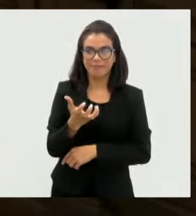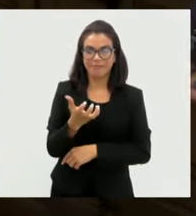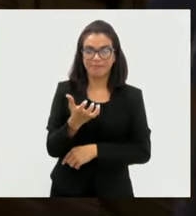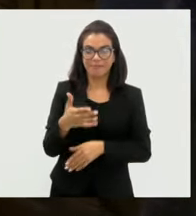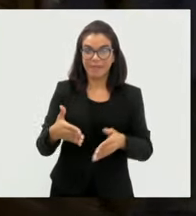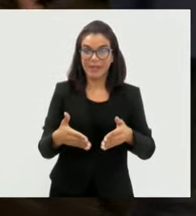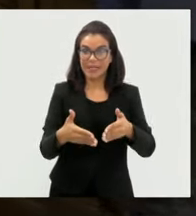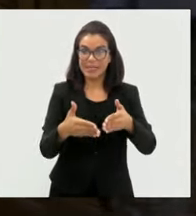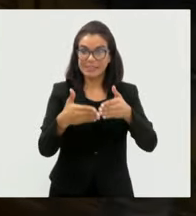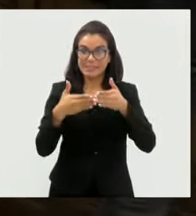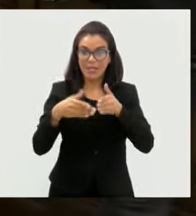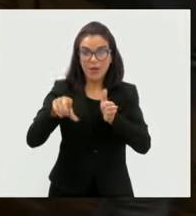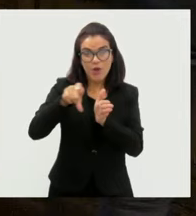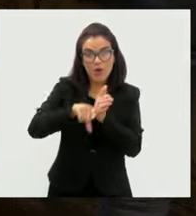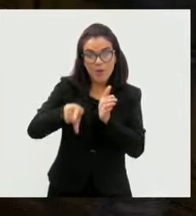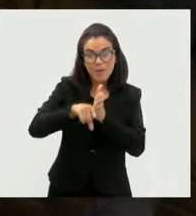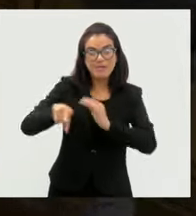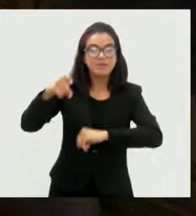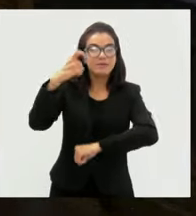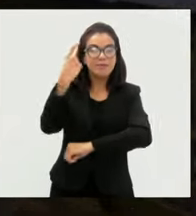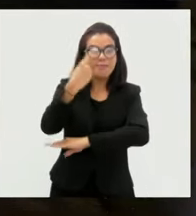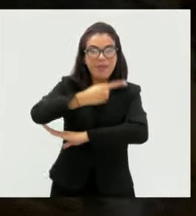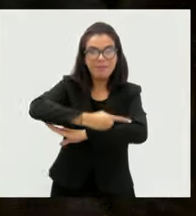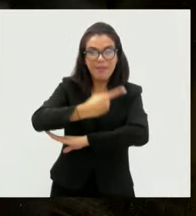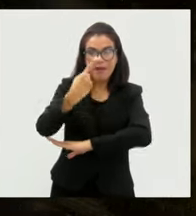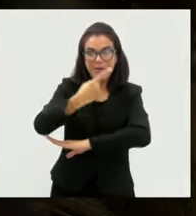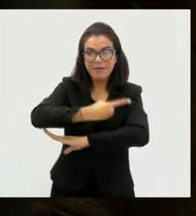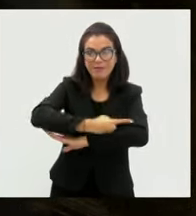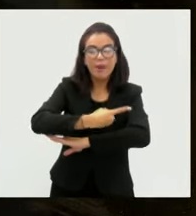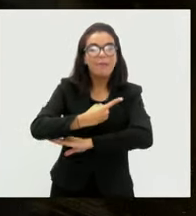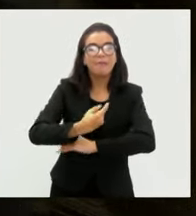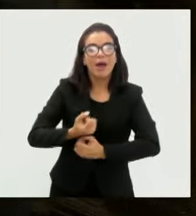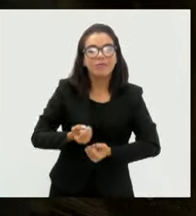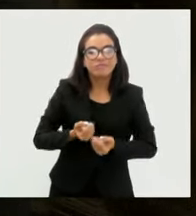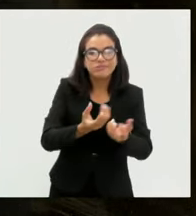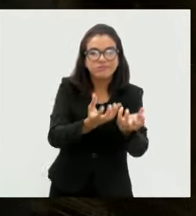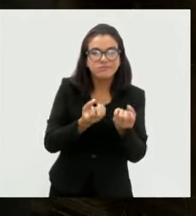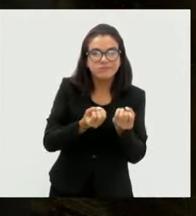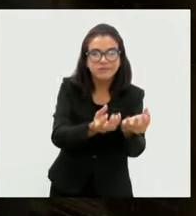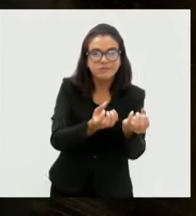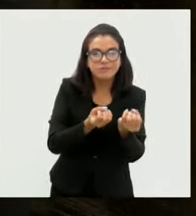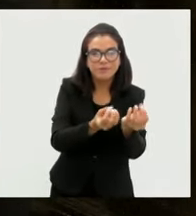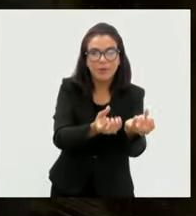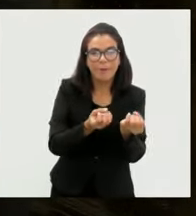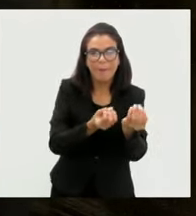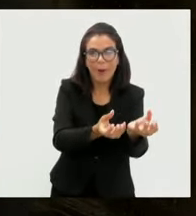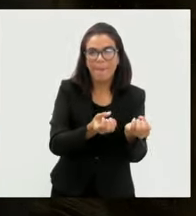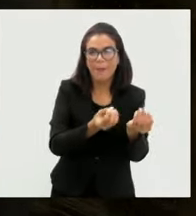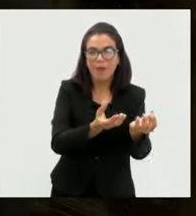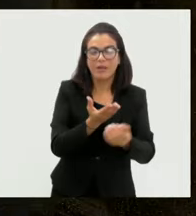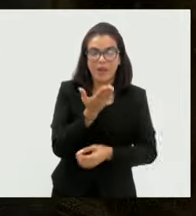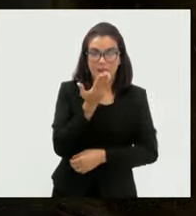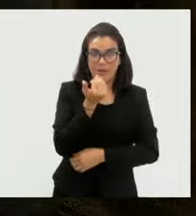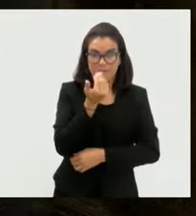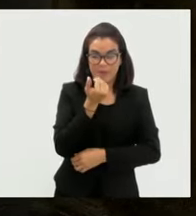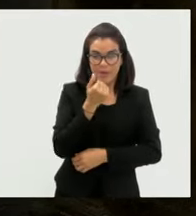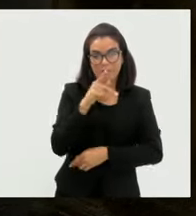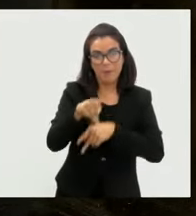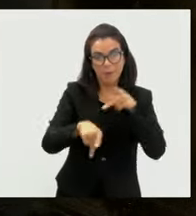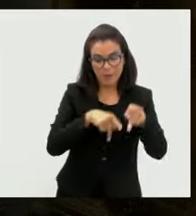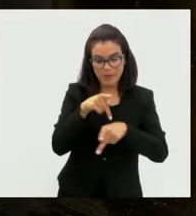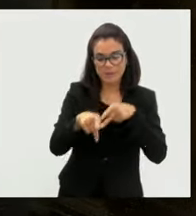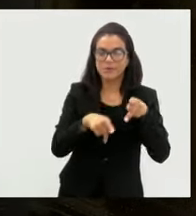isenção de cobrança de pedágio para entrega de mantimentos à população de